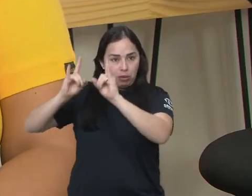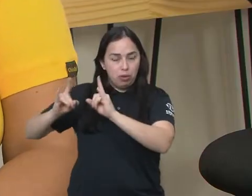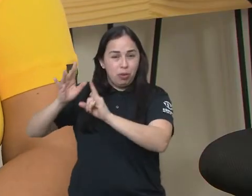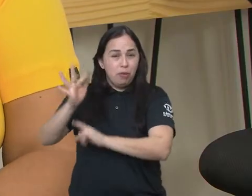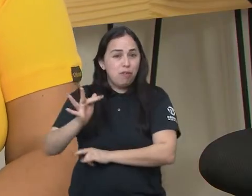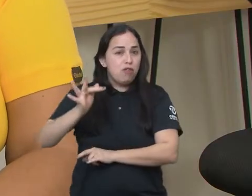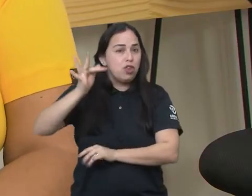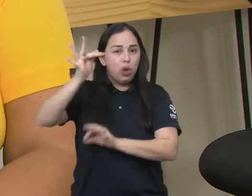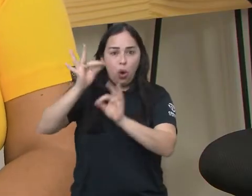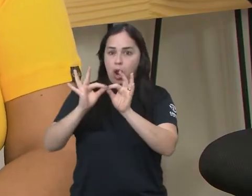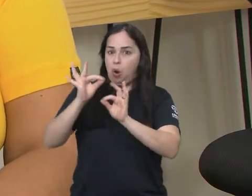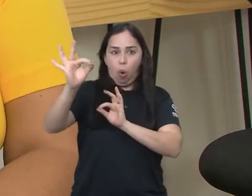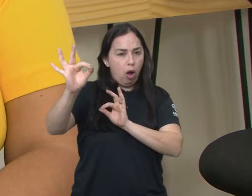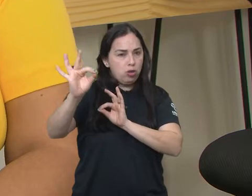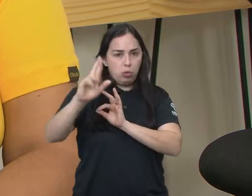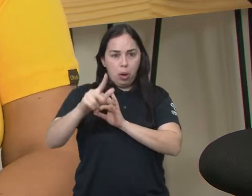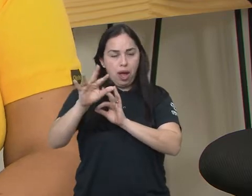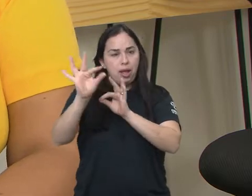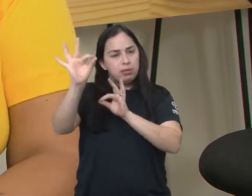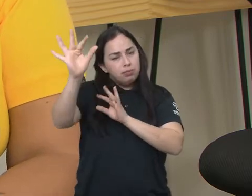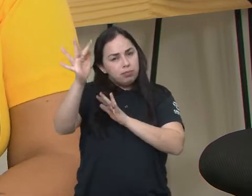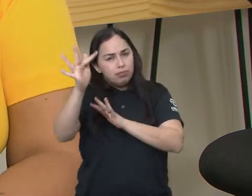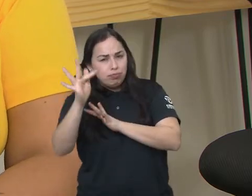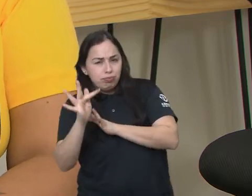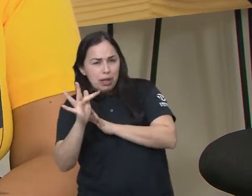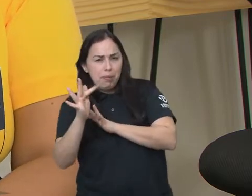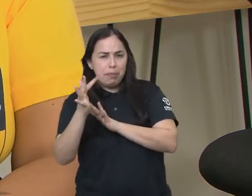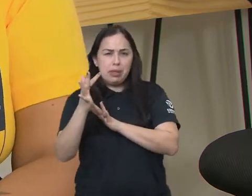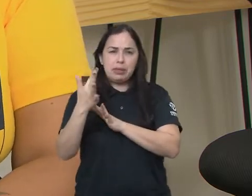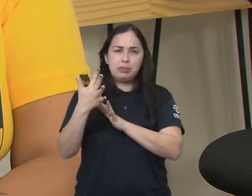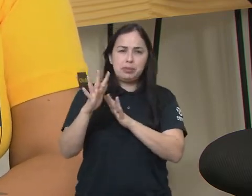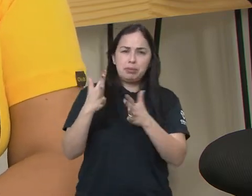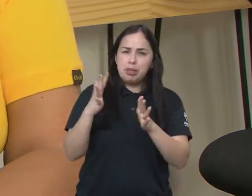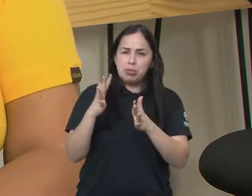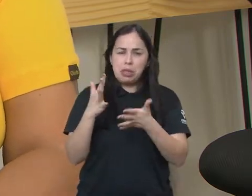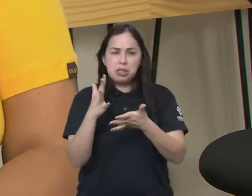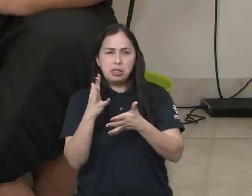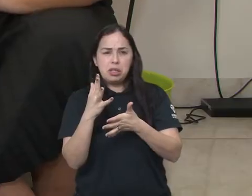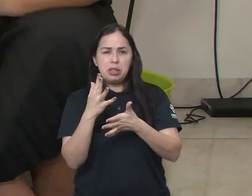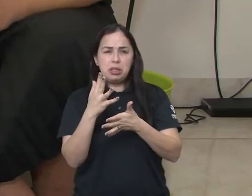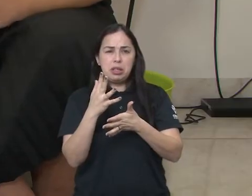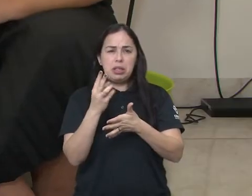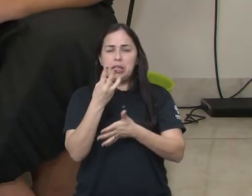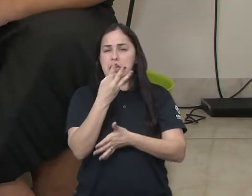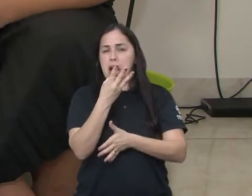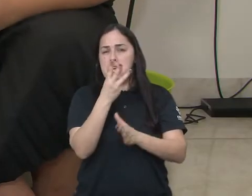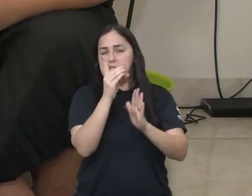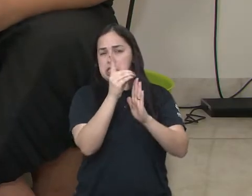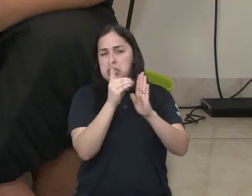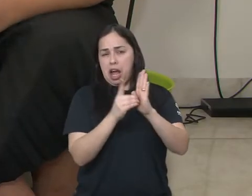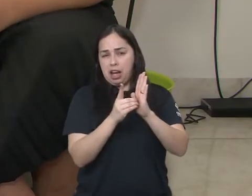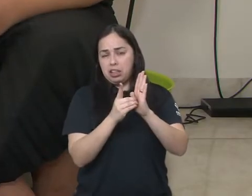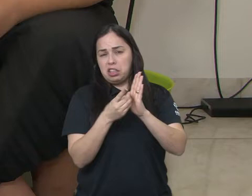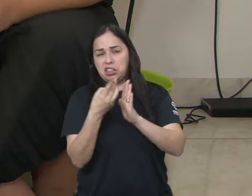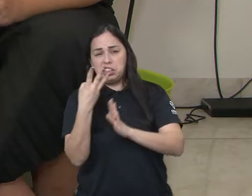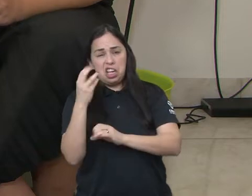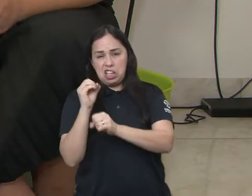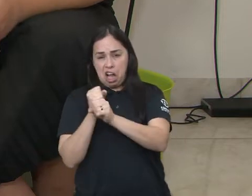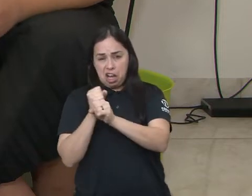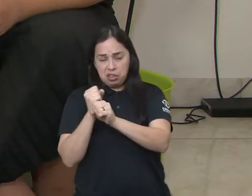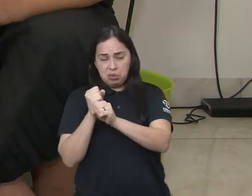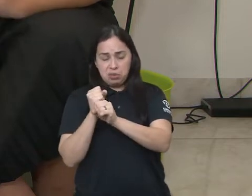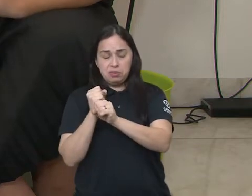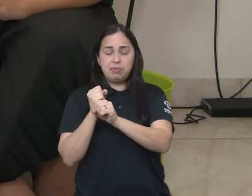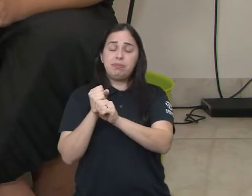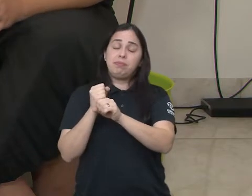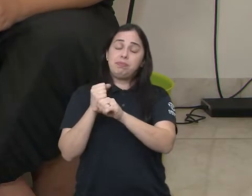num futuro não tão distante, mas também não pertinho aqui, de repente uns 3 décadas, uns